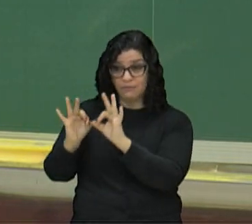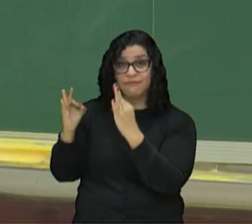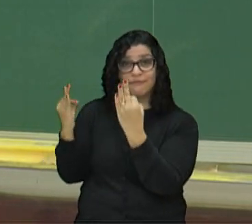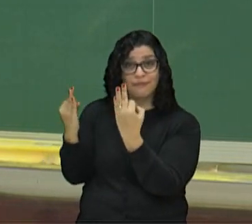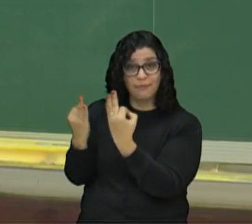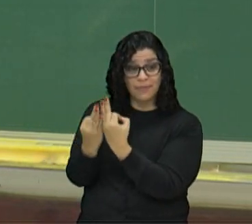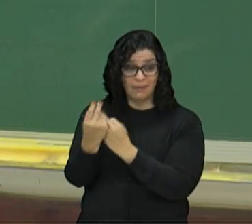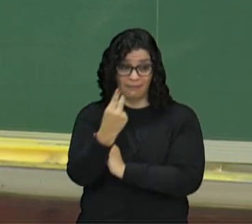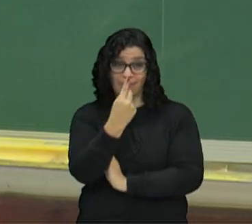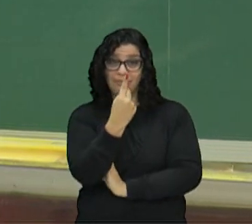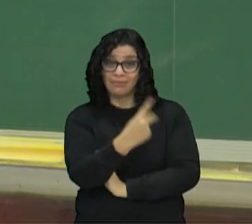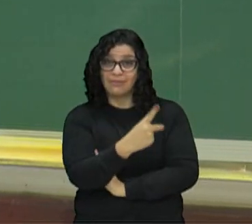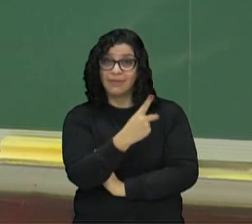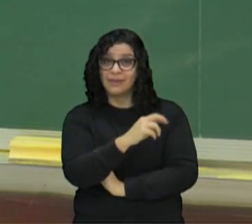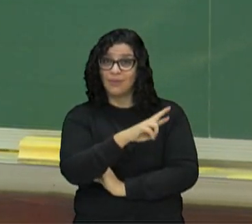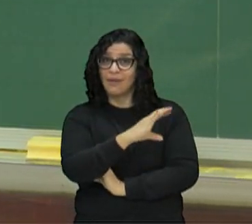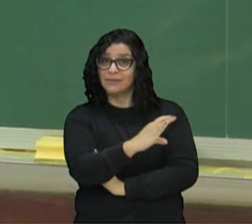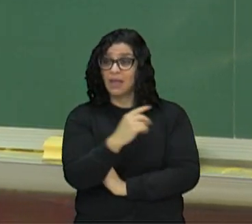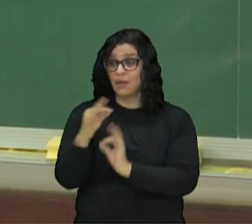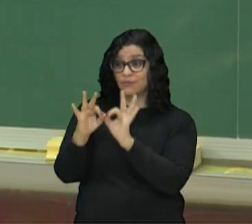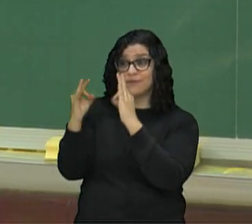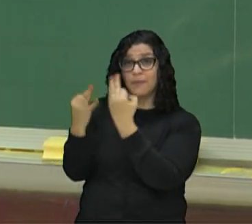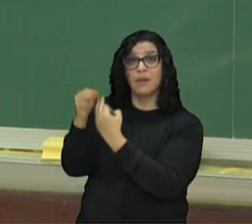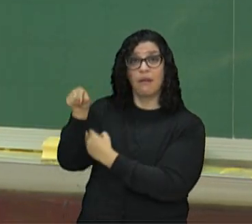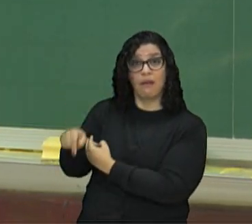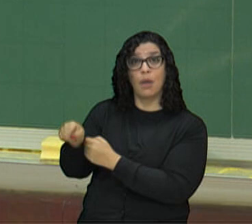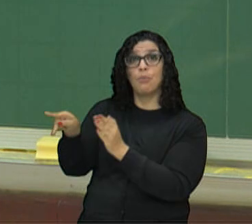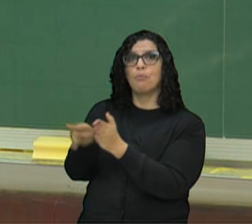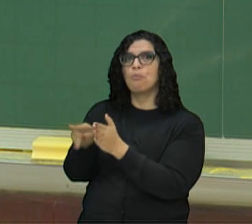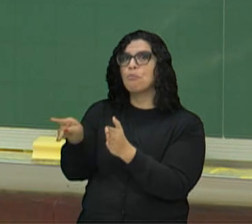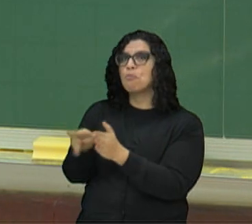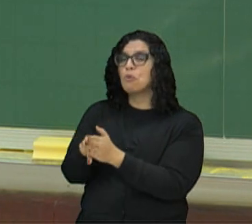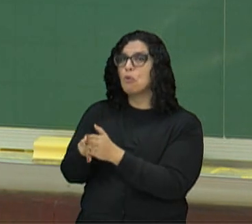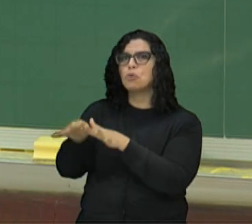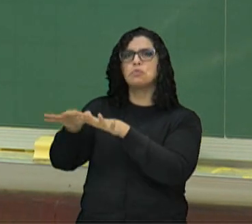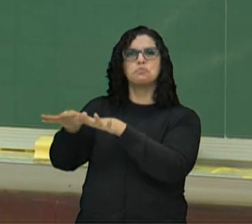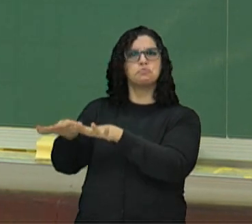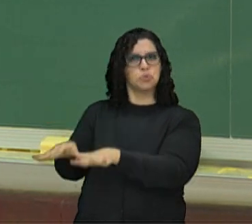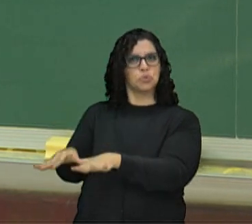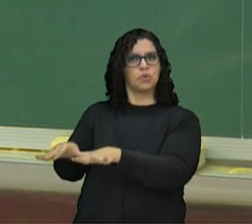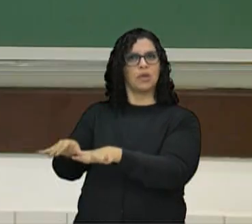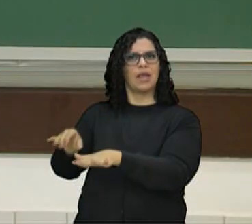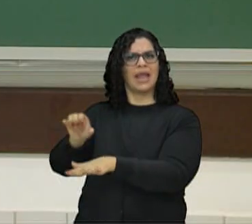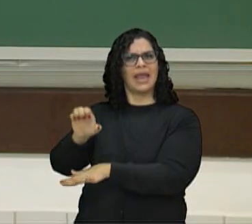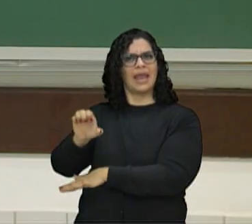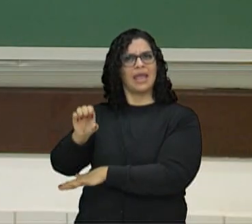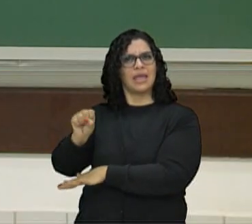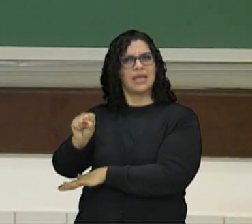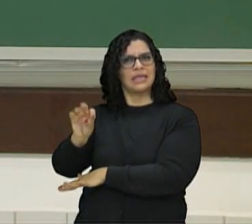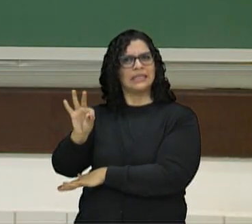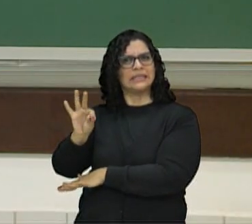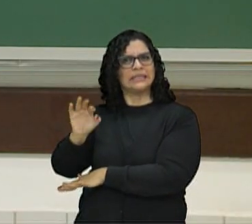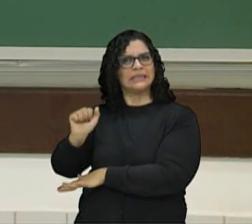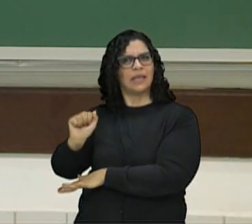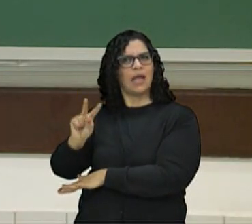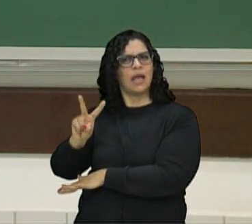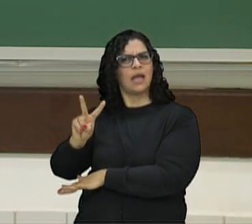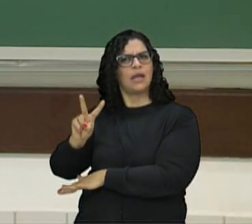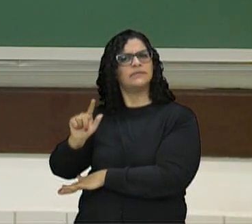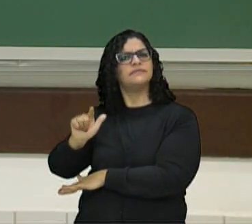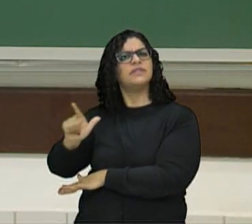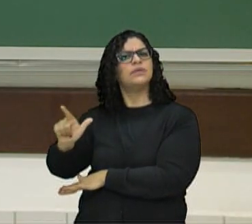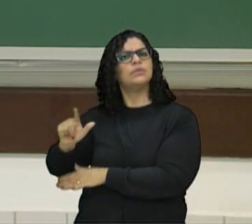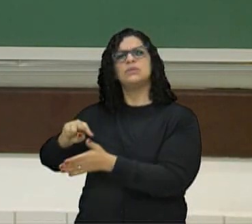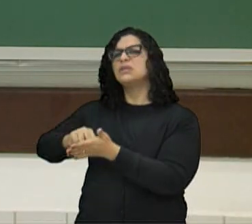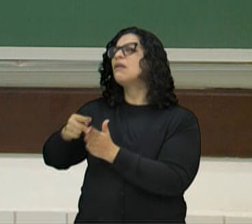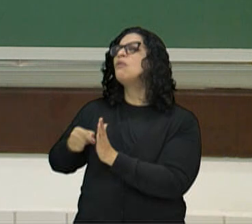de Robinson Crusoe era uma família estável. O que é ser uma família estável?